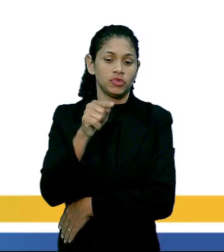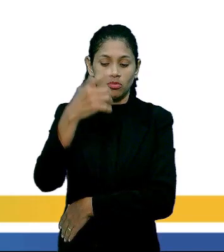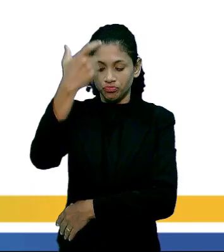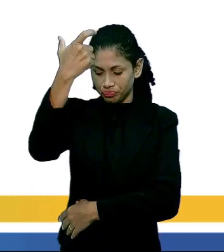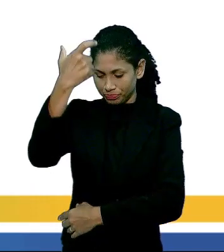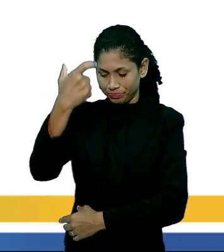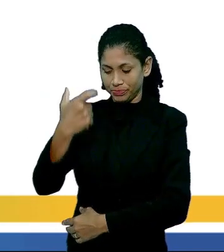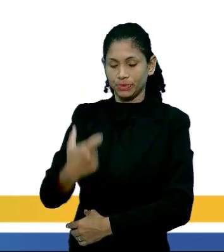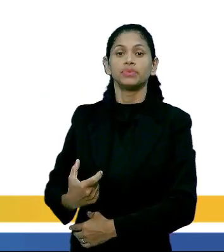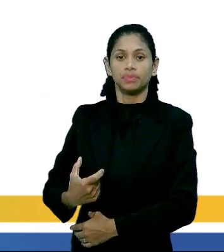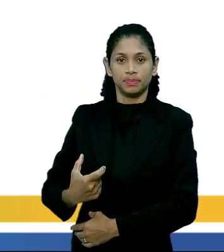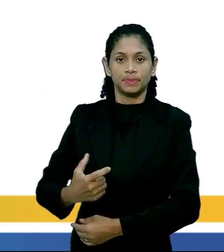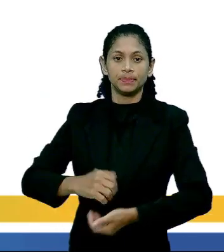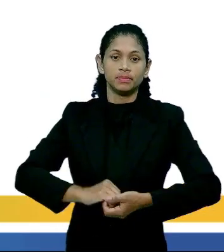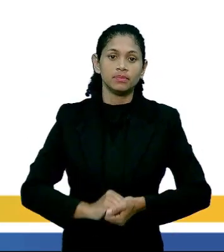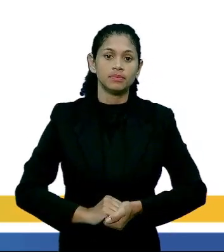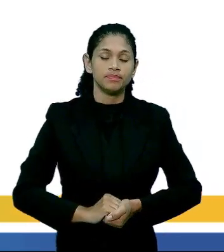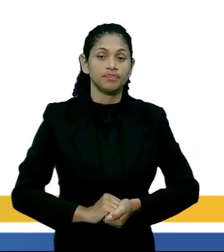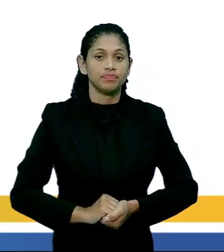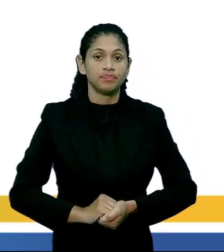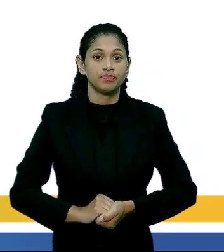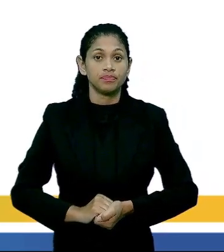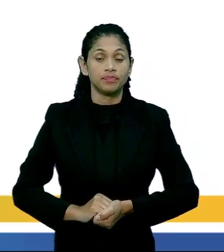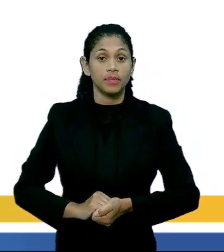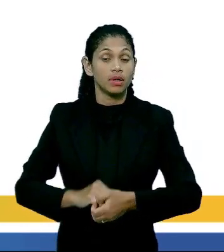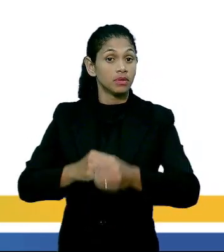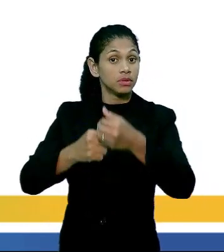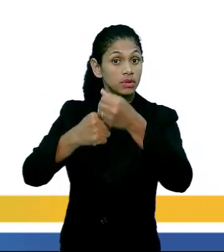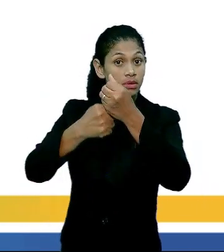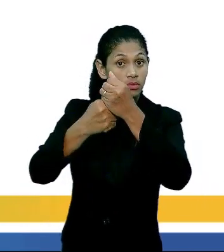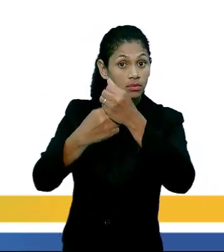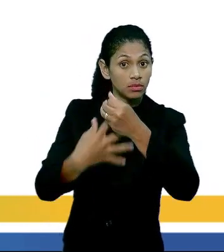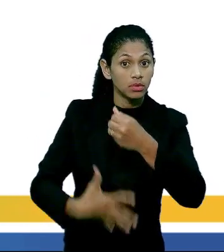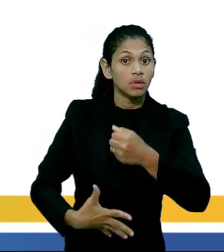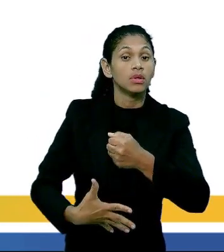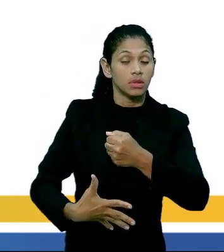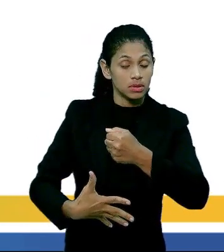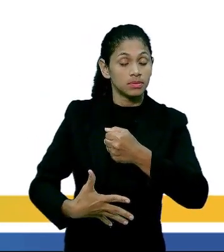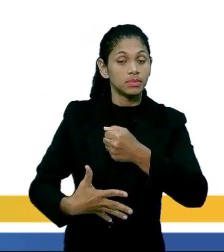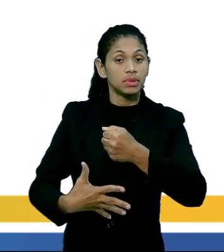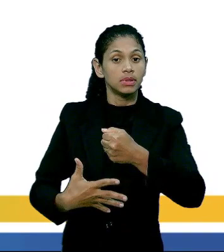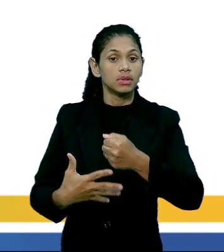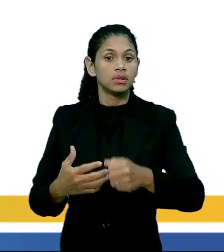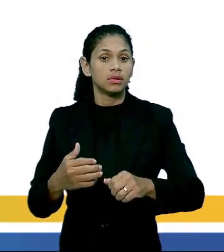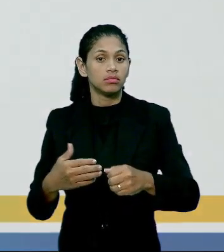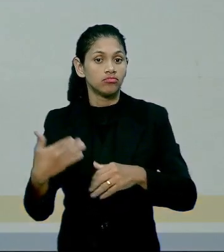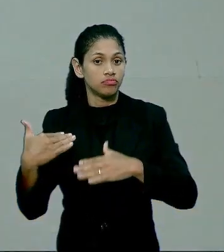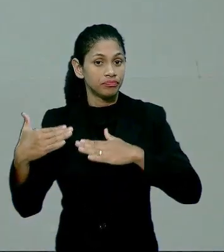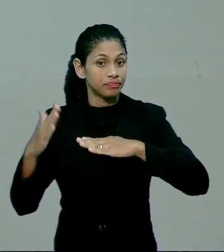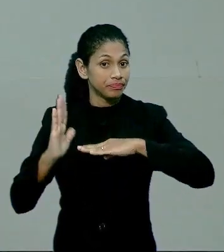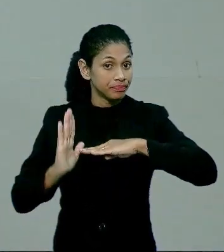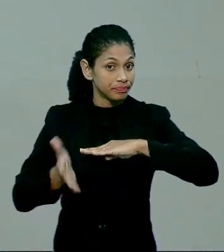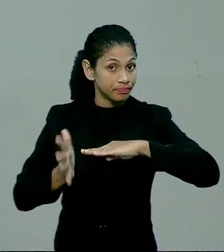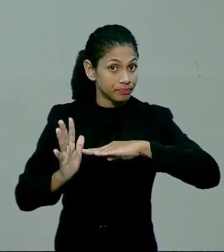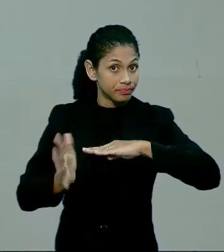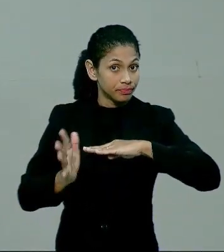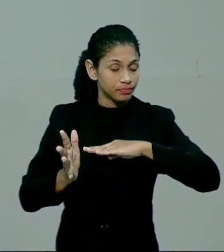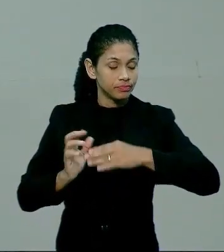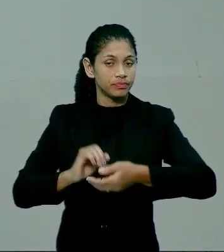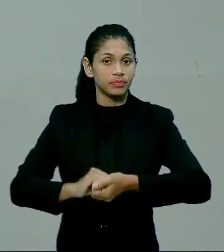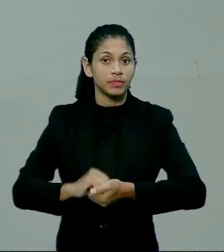nesse aspecto da contemporaneidade, a gente vai fazer aquela percepção linha temporal da evolução. Lembrando,